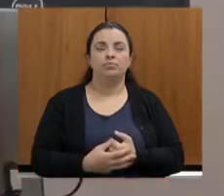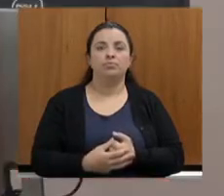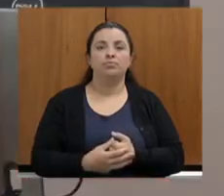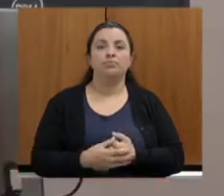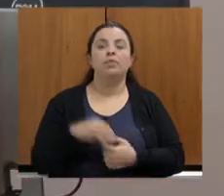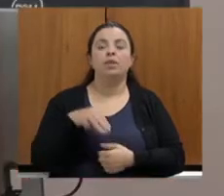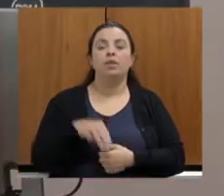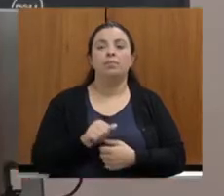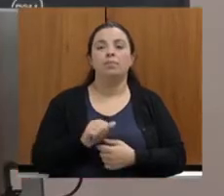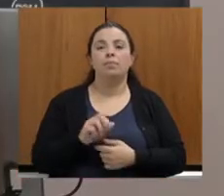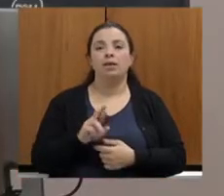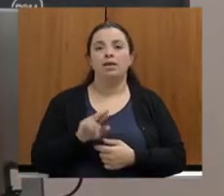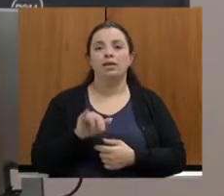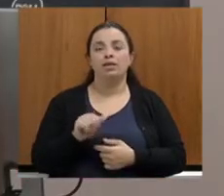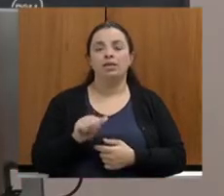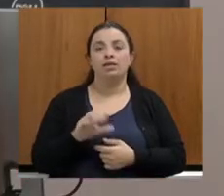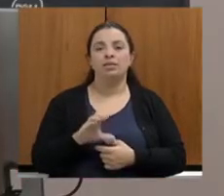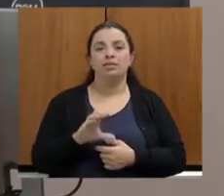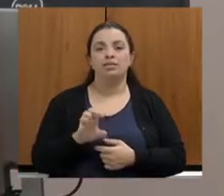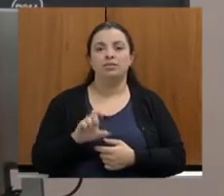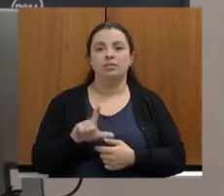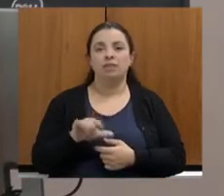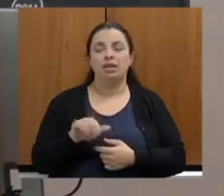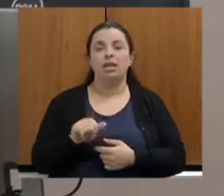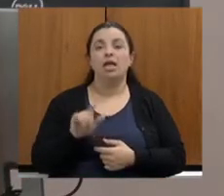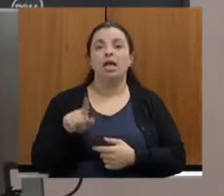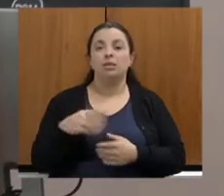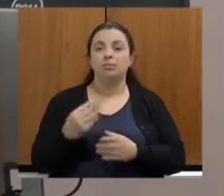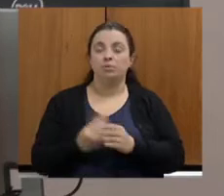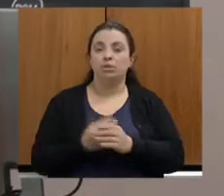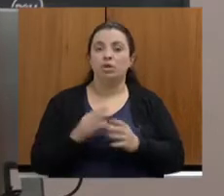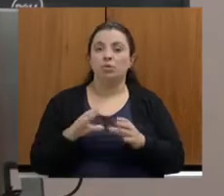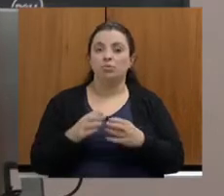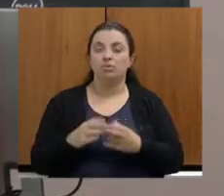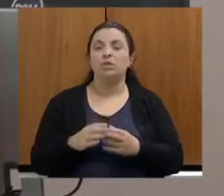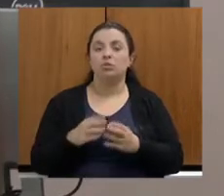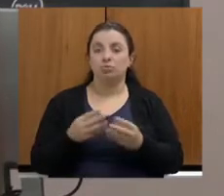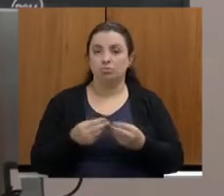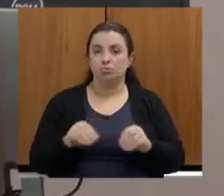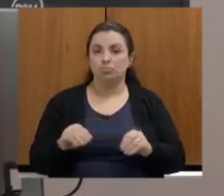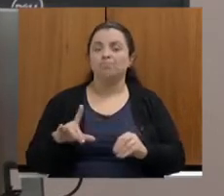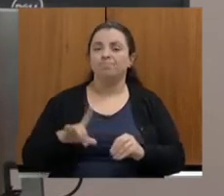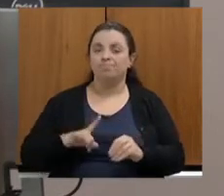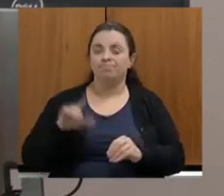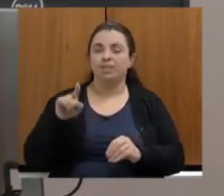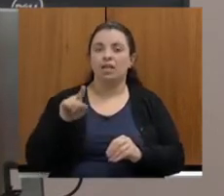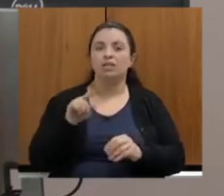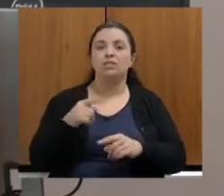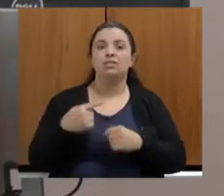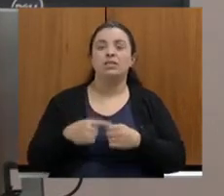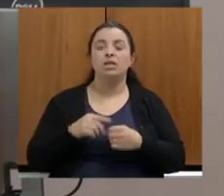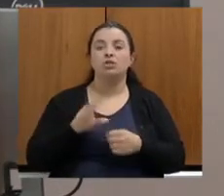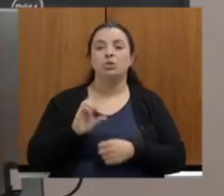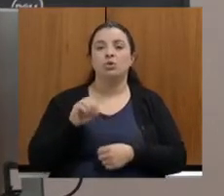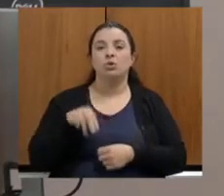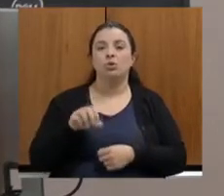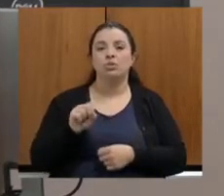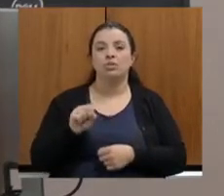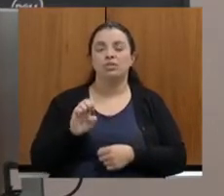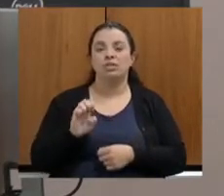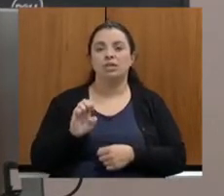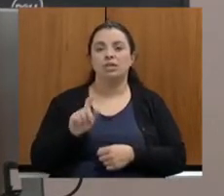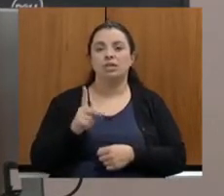Maria Célia Albino de Andrade integrante da comissão de atingidos de Conselheiro Pena e vice-presidente da associação